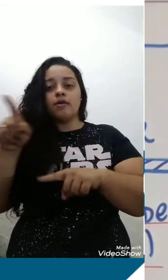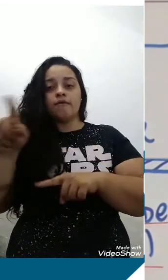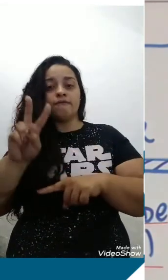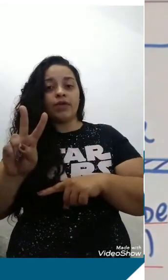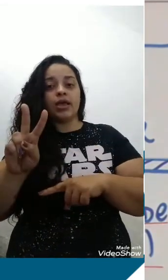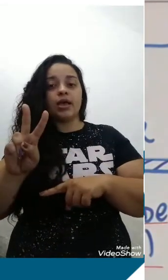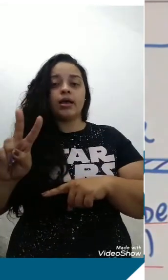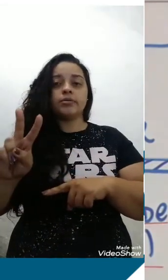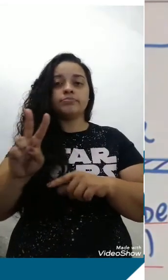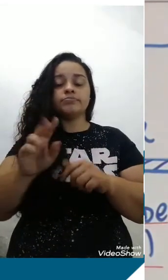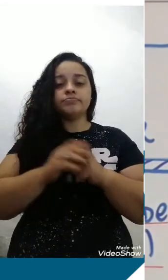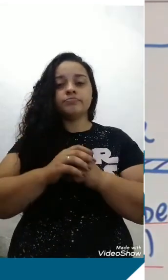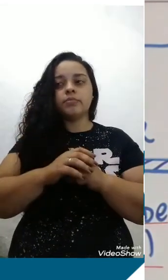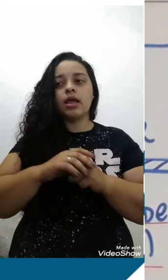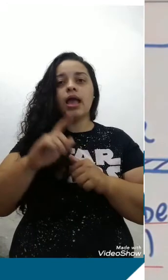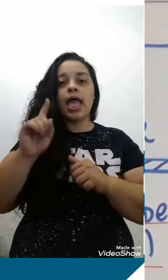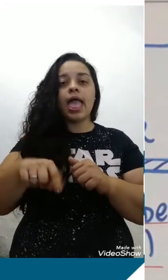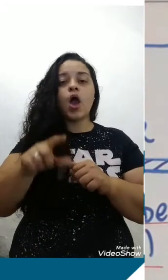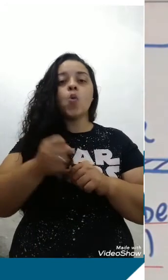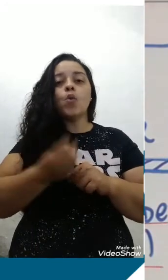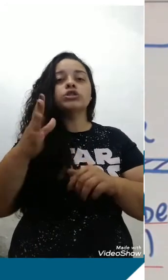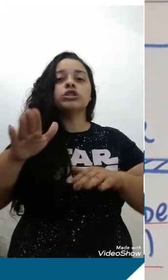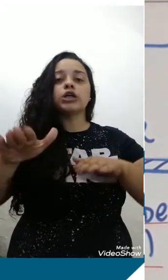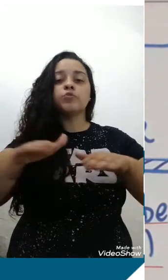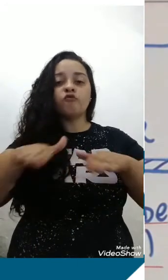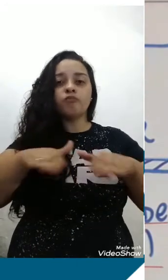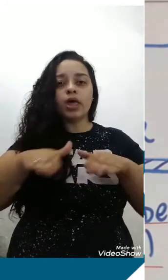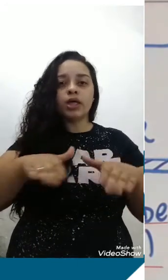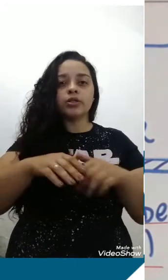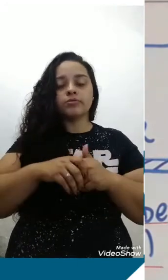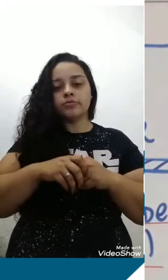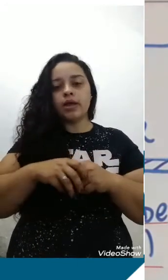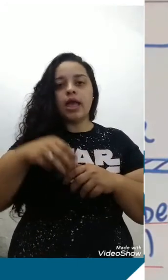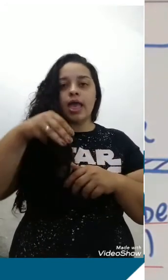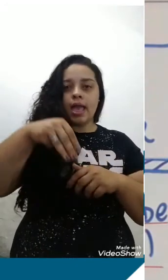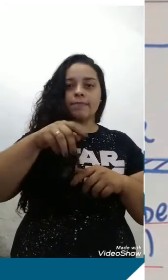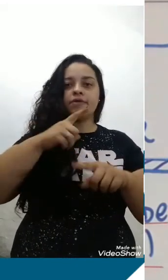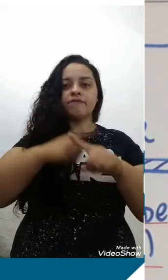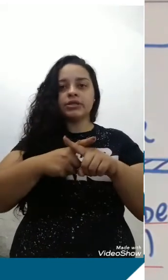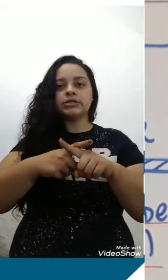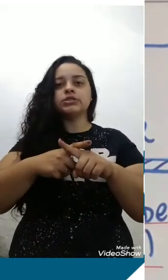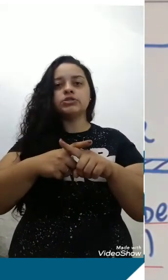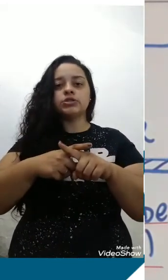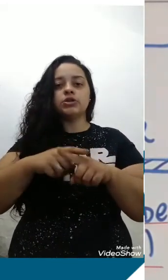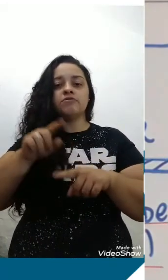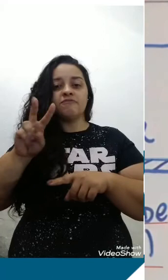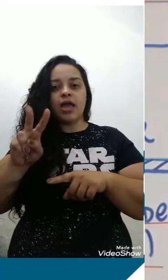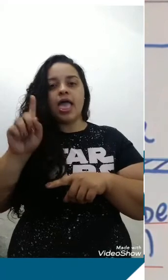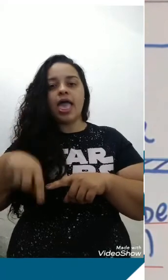M vezes V era a quantidade de movimento. M vezes ΔV é